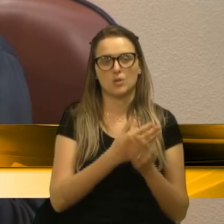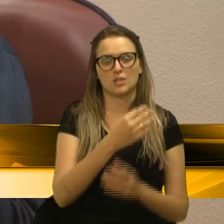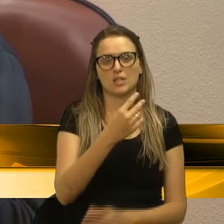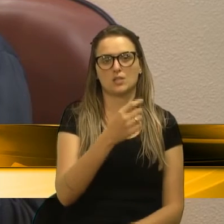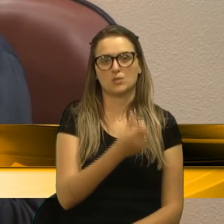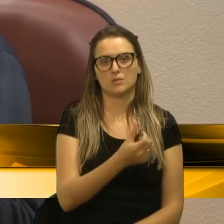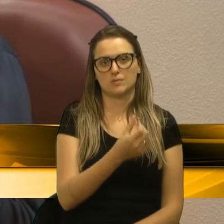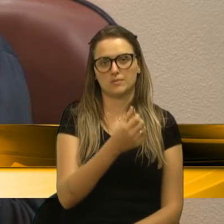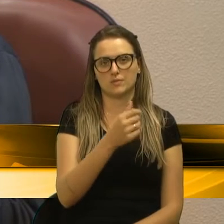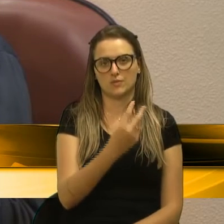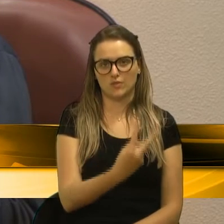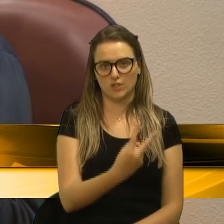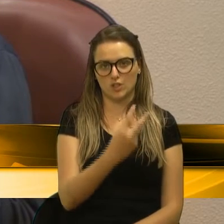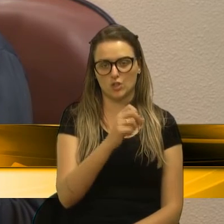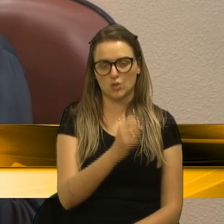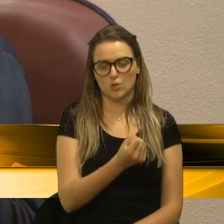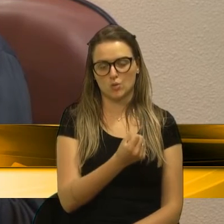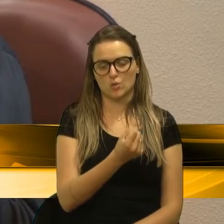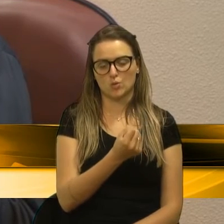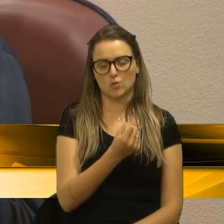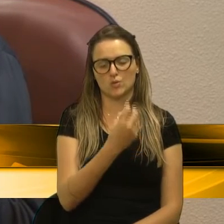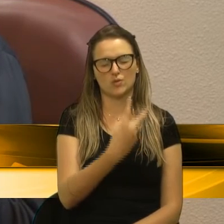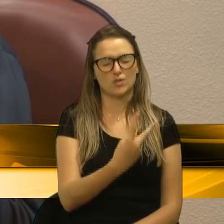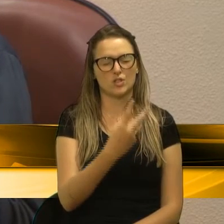21.75684, 21.75685,